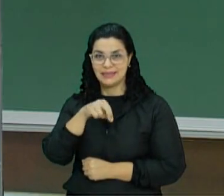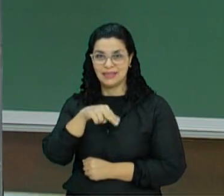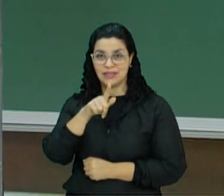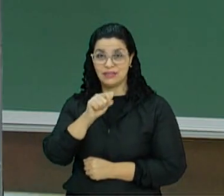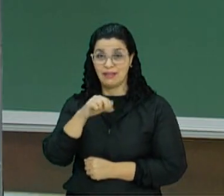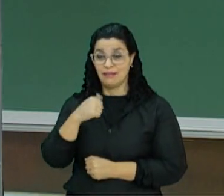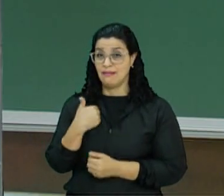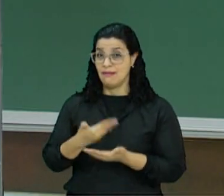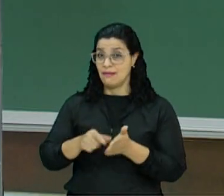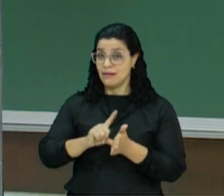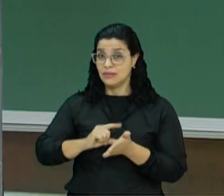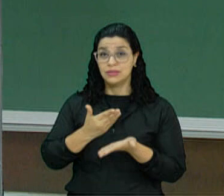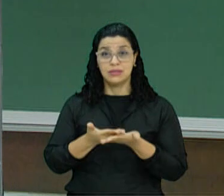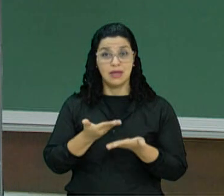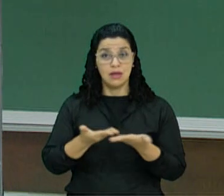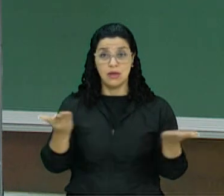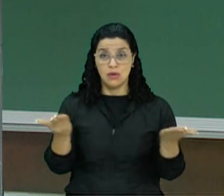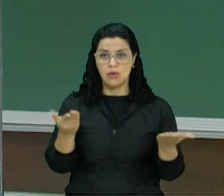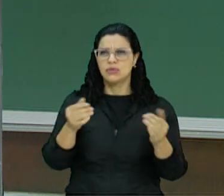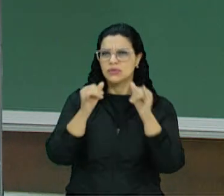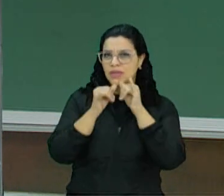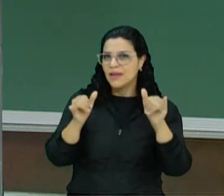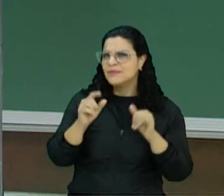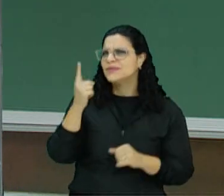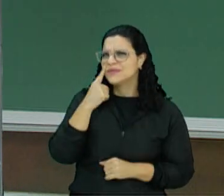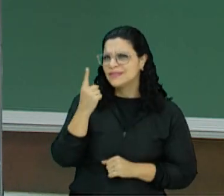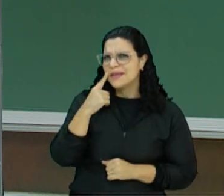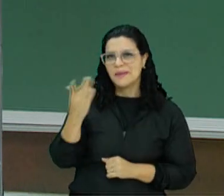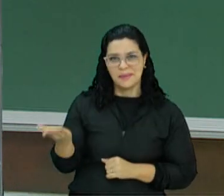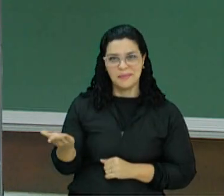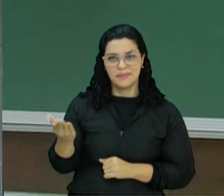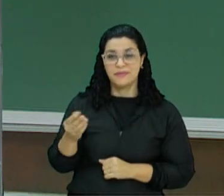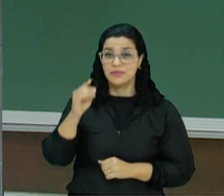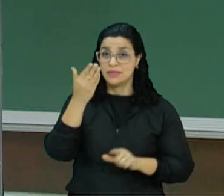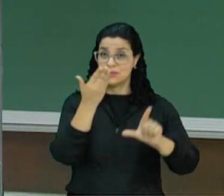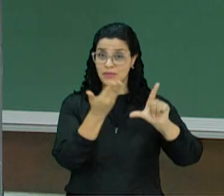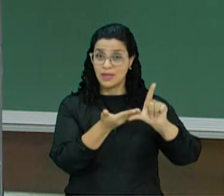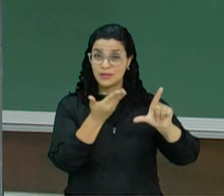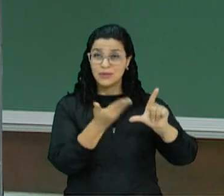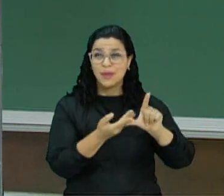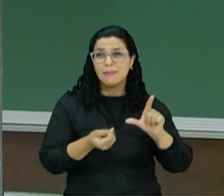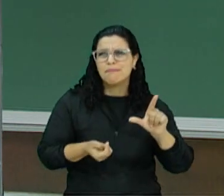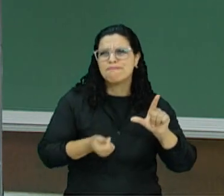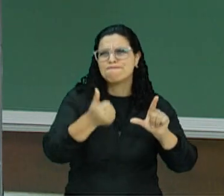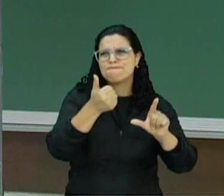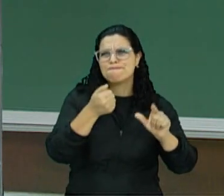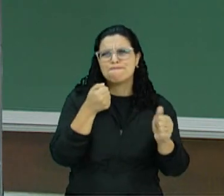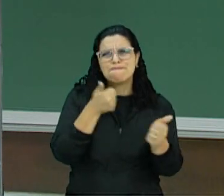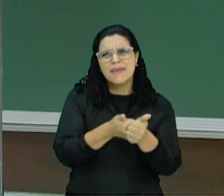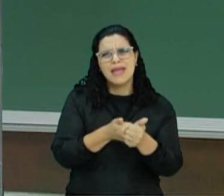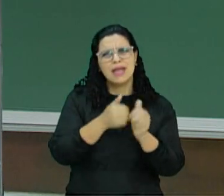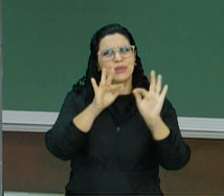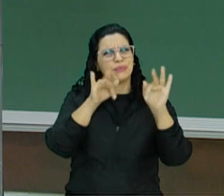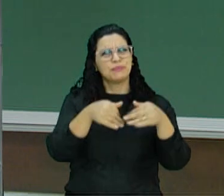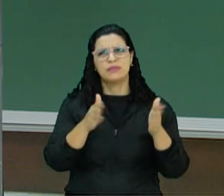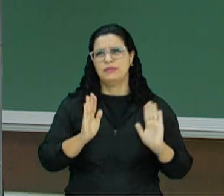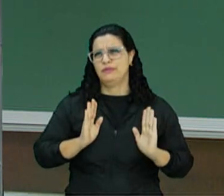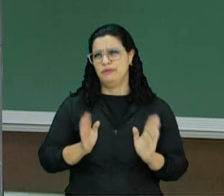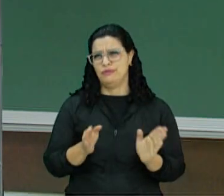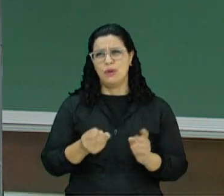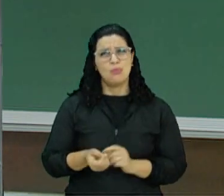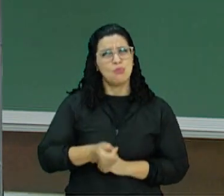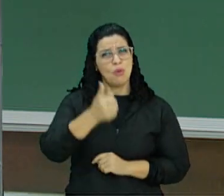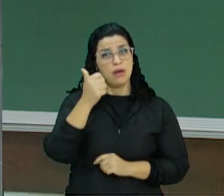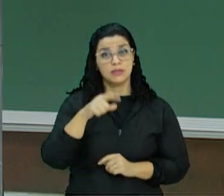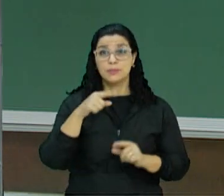de nós começarmos a nossa aula de hoje, vamos àqueles recadinhos? Pessoal do Class, falta pouquinho, mas pouco mesmo,